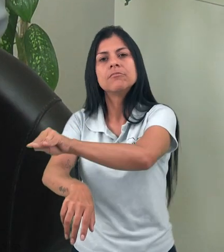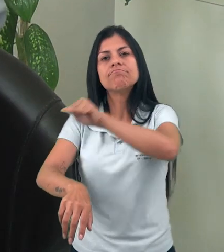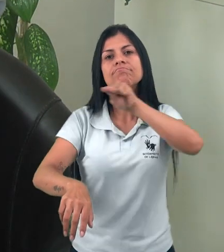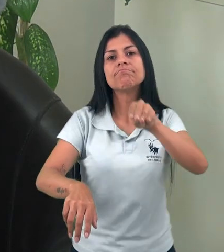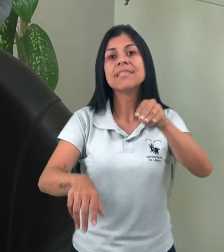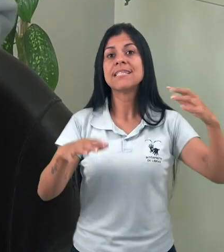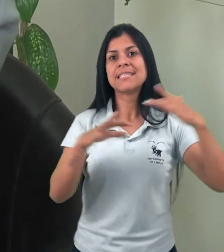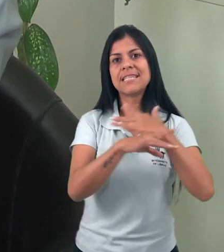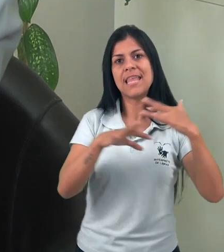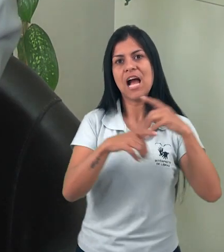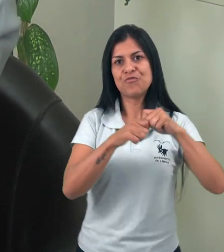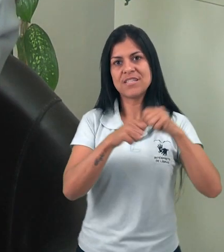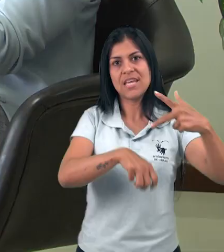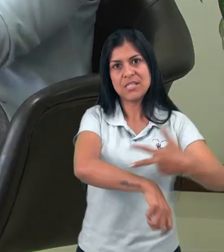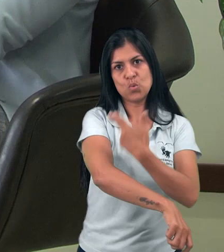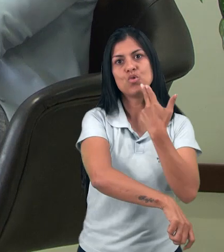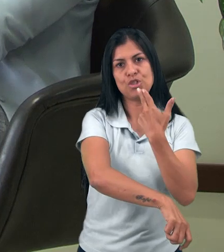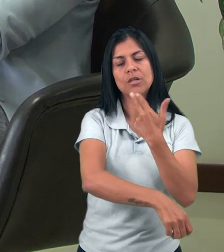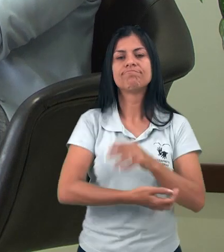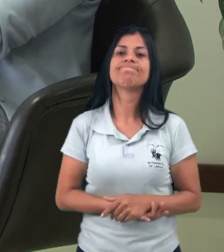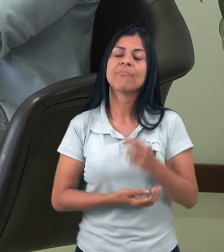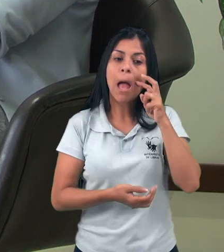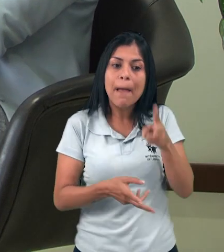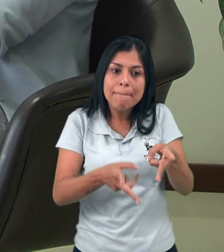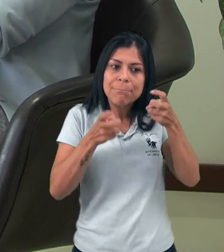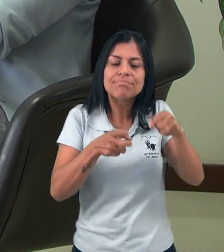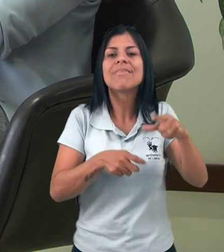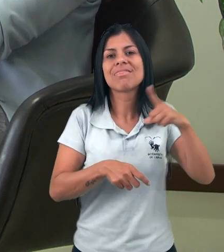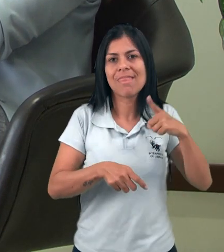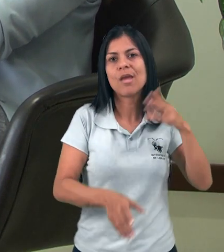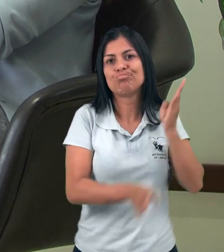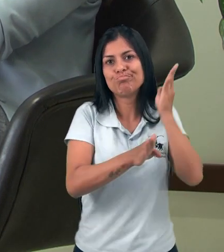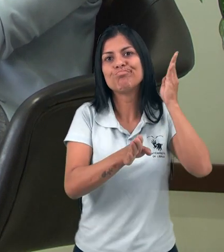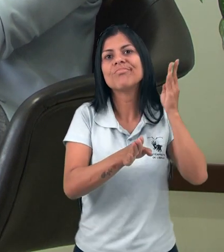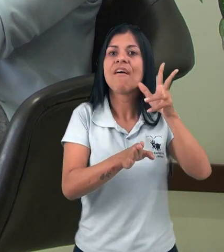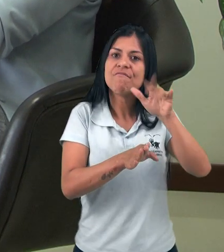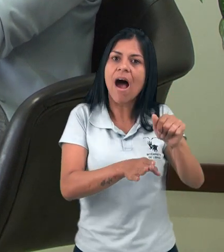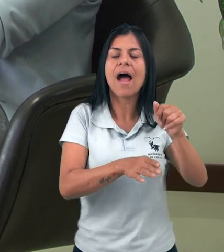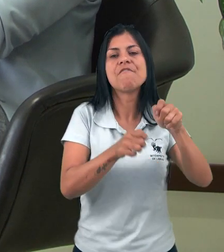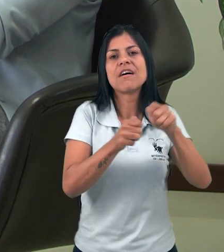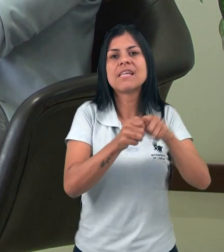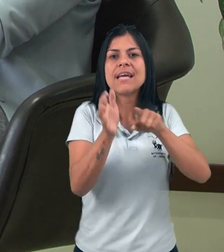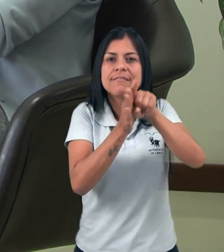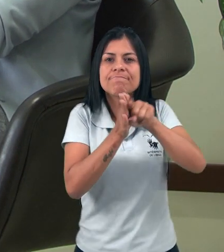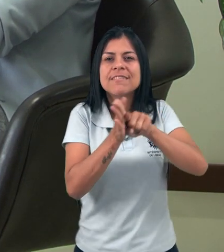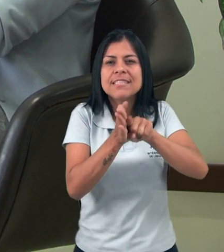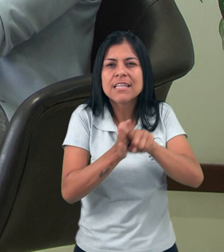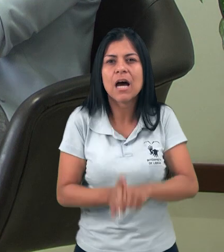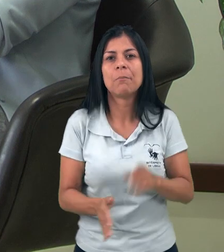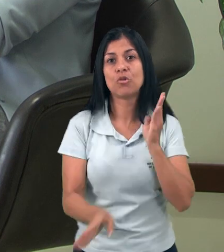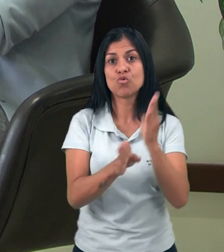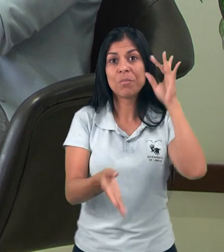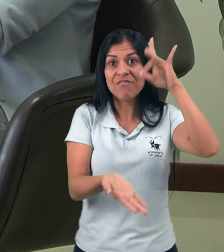programa, ele é encaminhado para a cidade. Bom, realmente tem um câncer de pele, então vamos marcar uma biópsia para poder confirmar